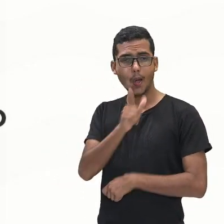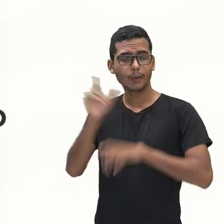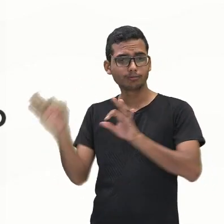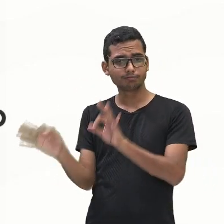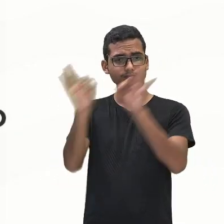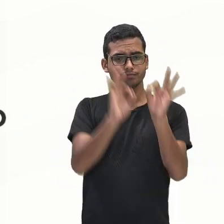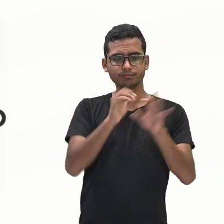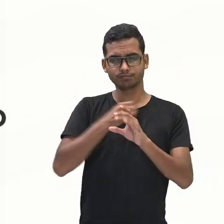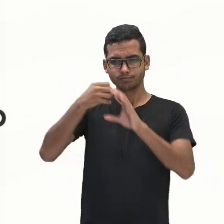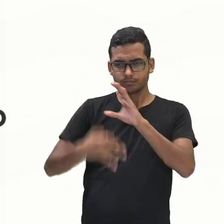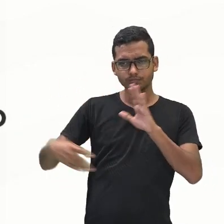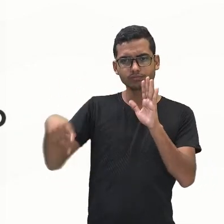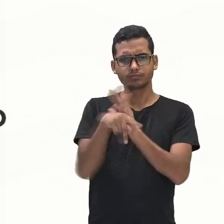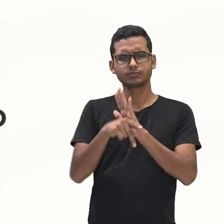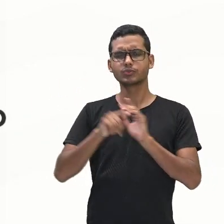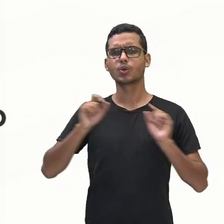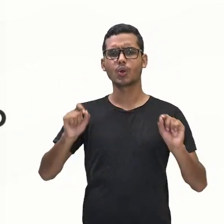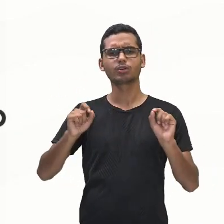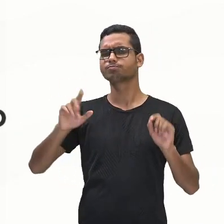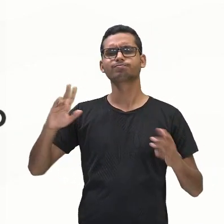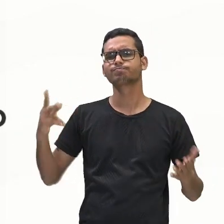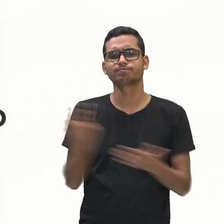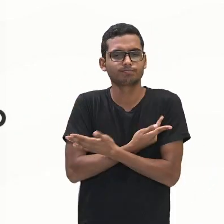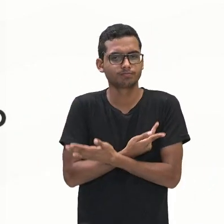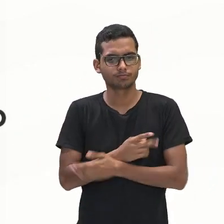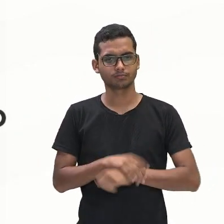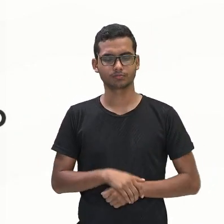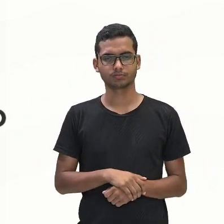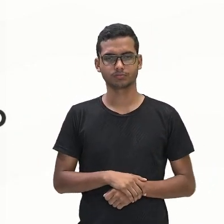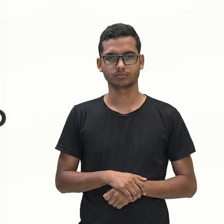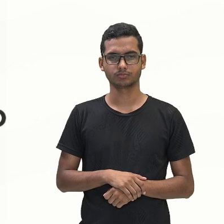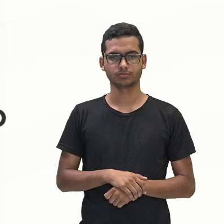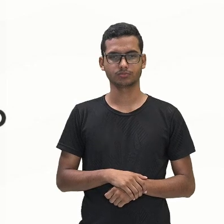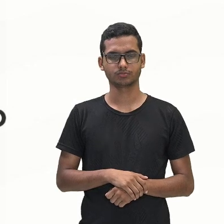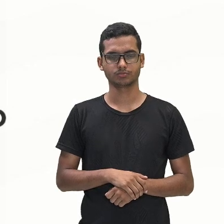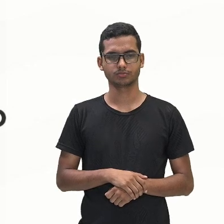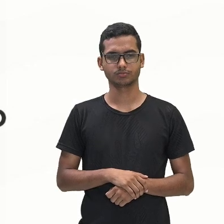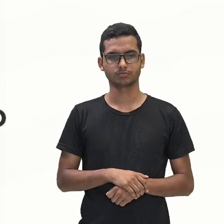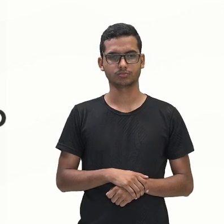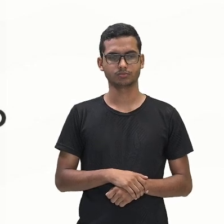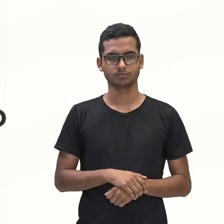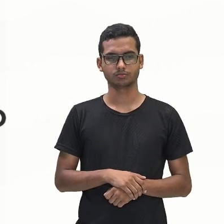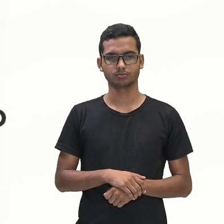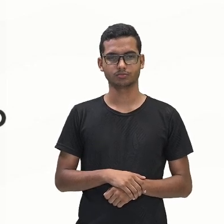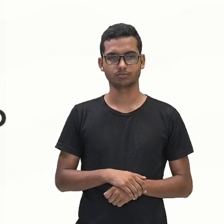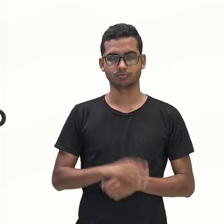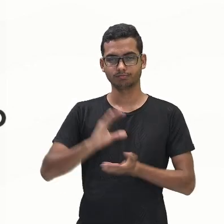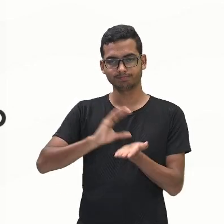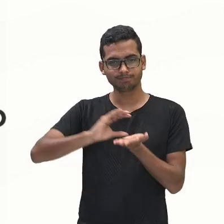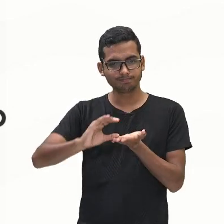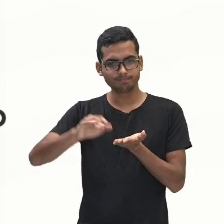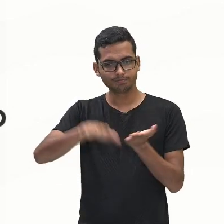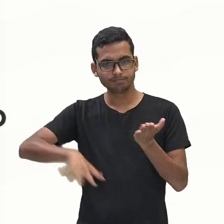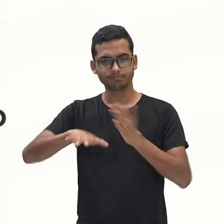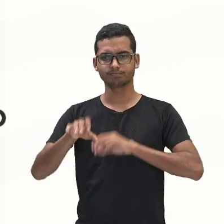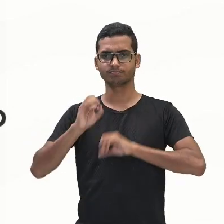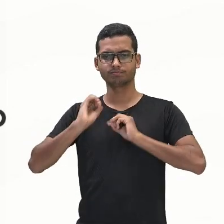as características do que aconteceu, né? Então, a gente pode colocar aí como investimentos na